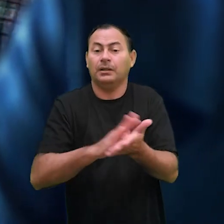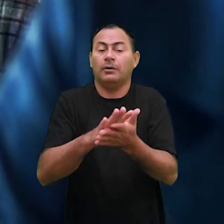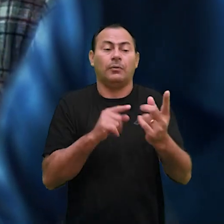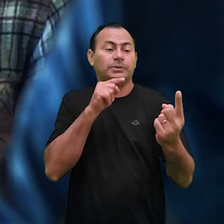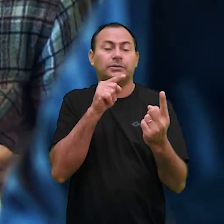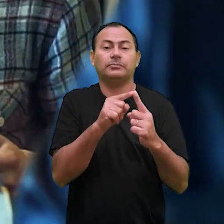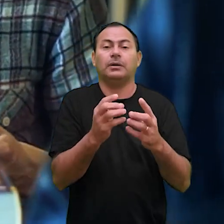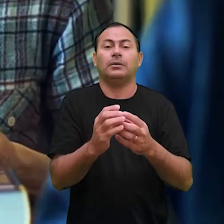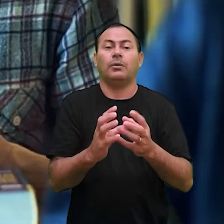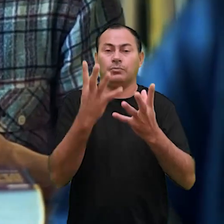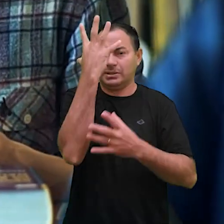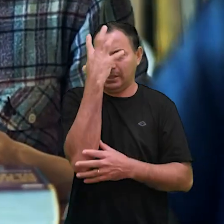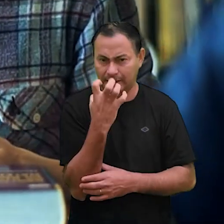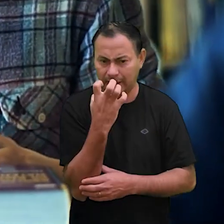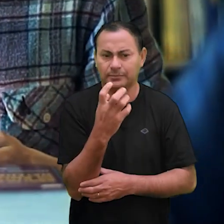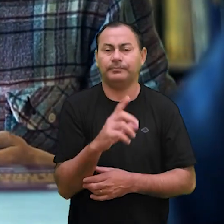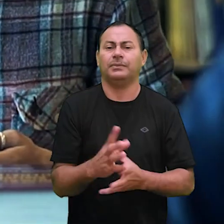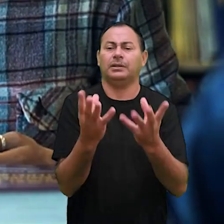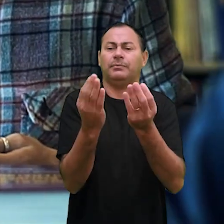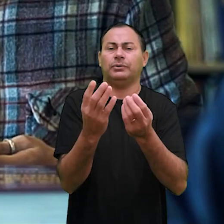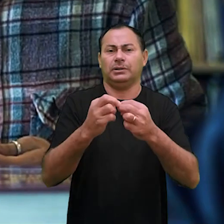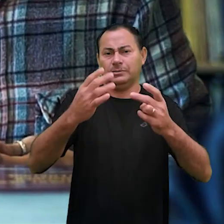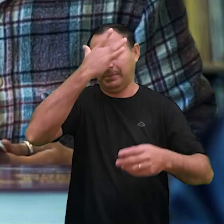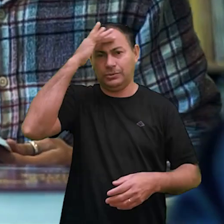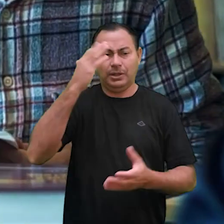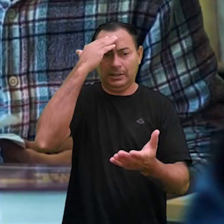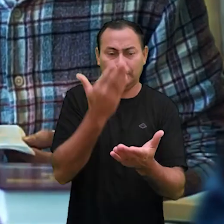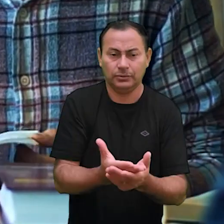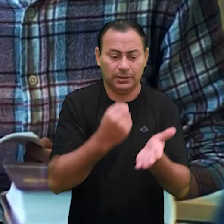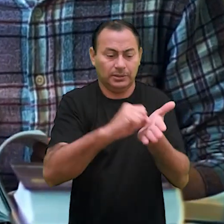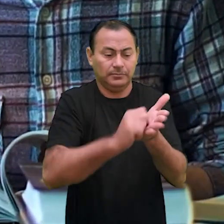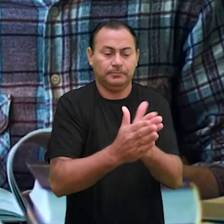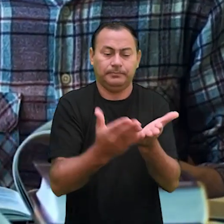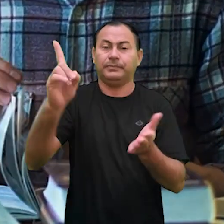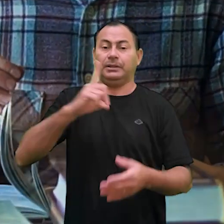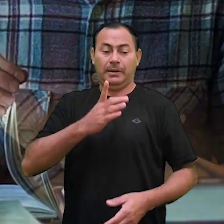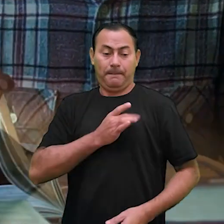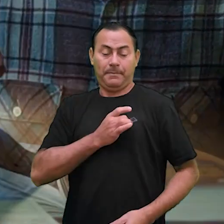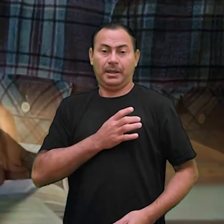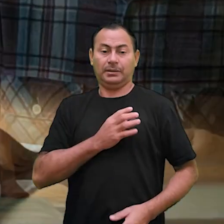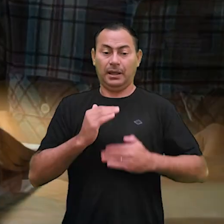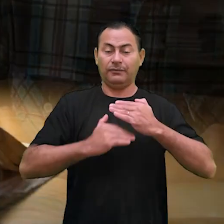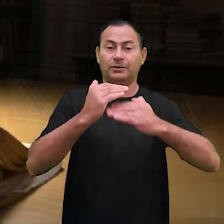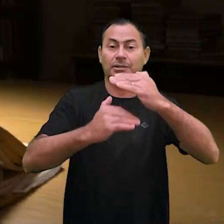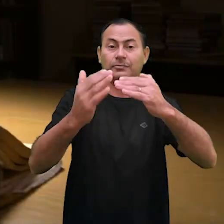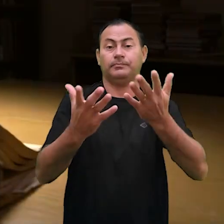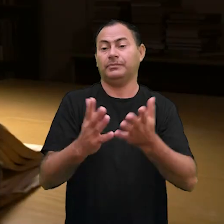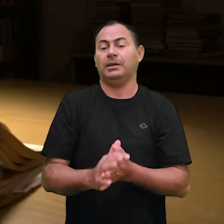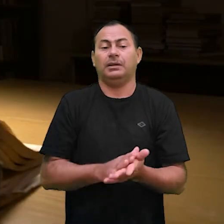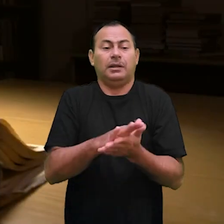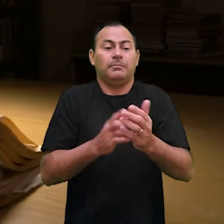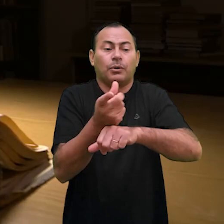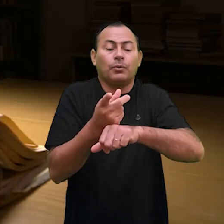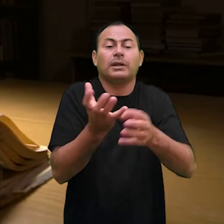de Gênesis, nem sequer o leram objetivamente com seriedade. Há muitas pessoas que creem nas Escrituras, mas têm medo da questão